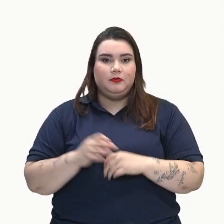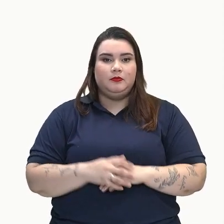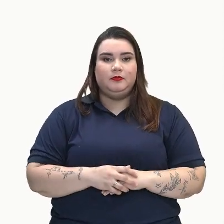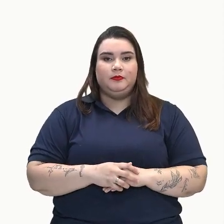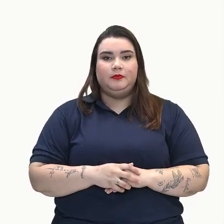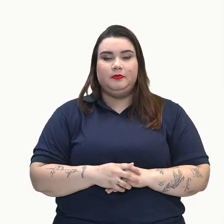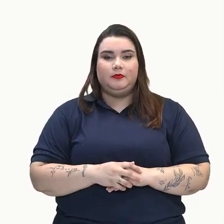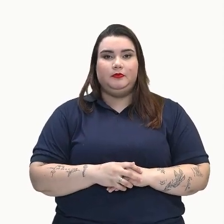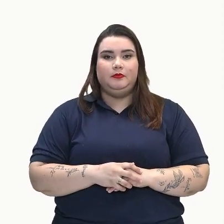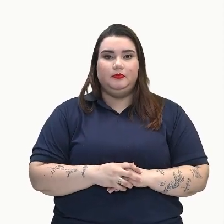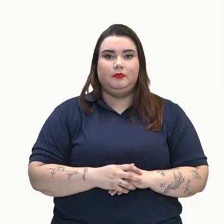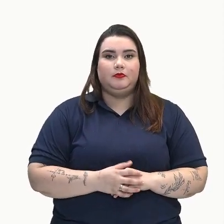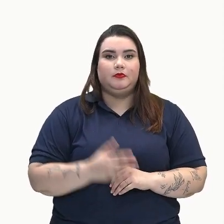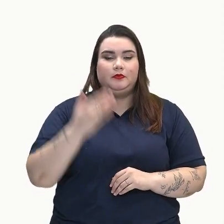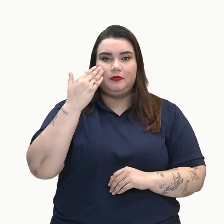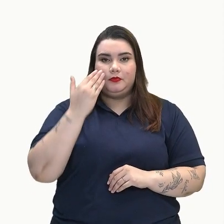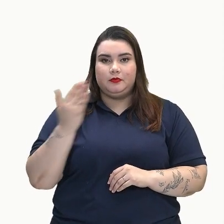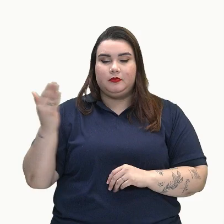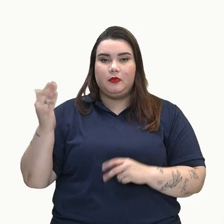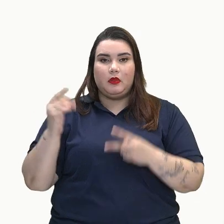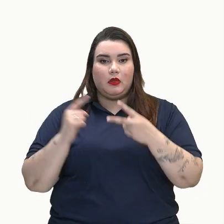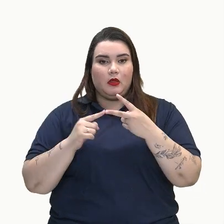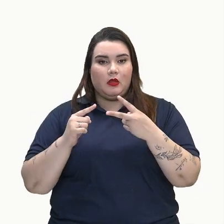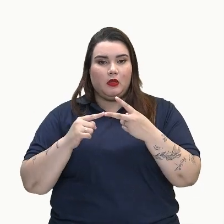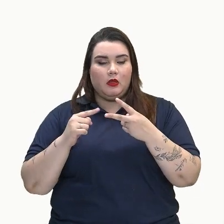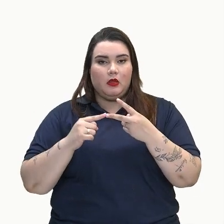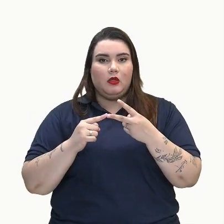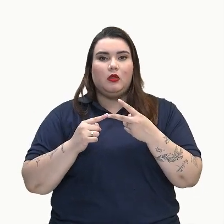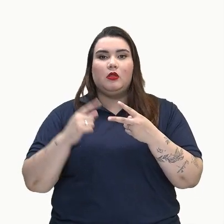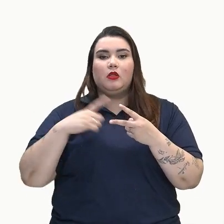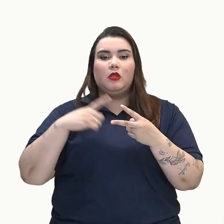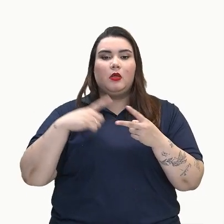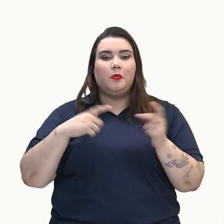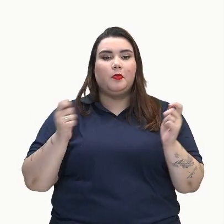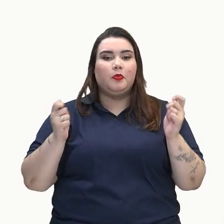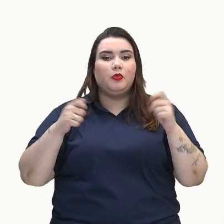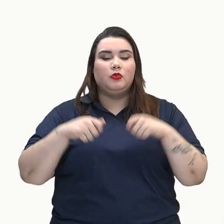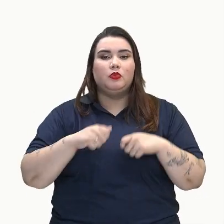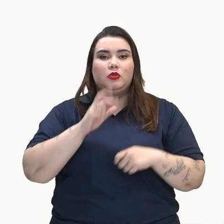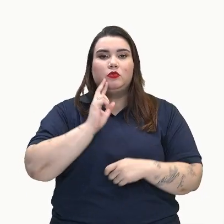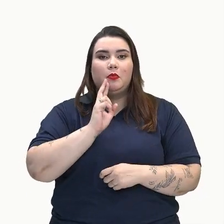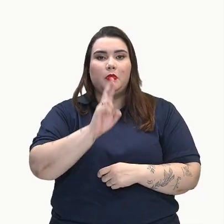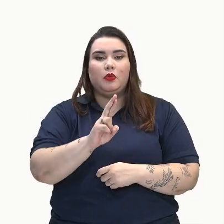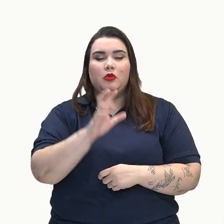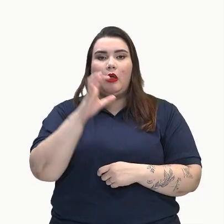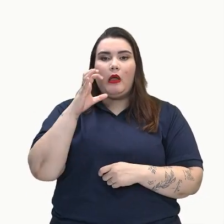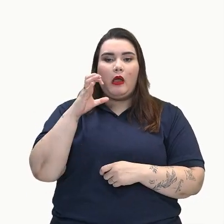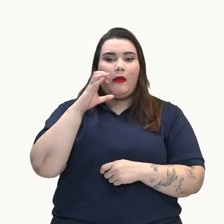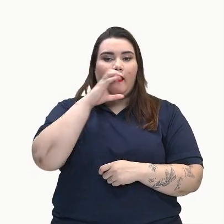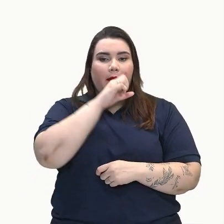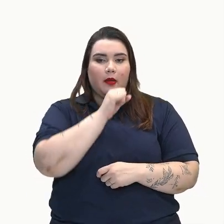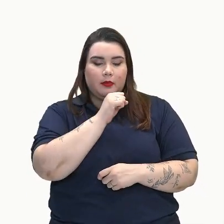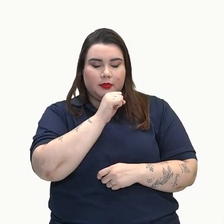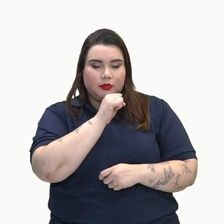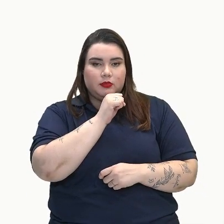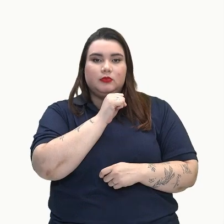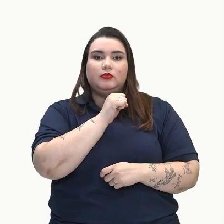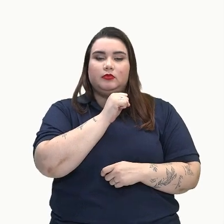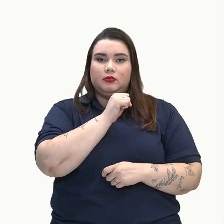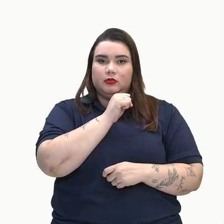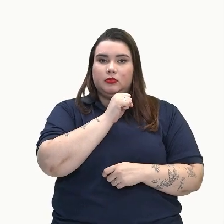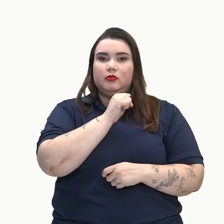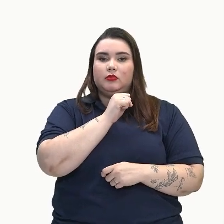entrevistas. As perguntas fechadas, elas vão possibilitar respostas muito mais